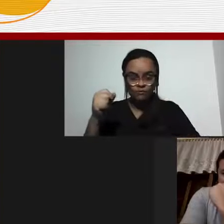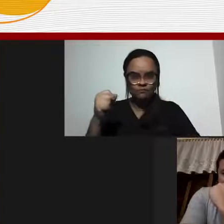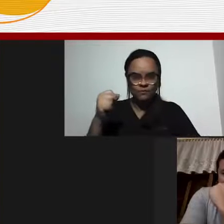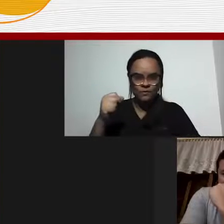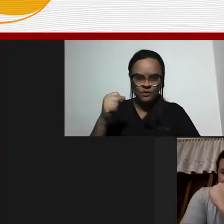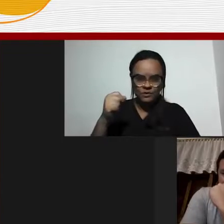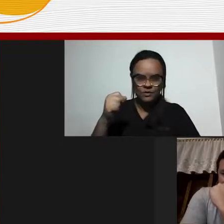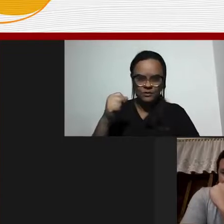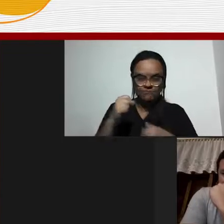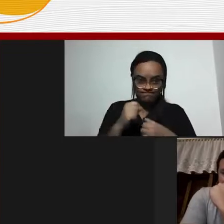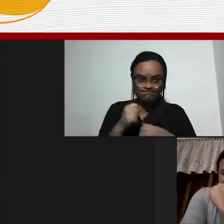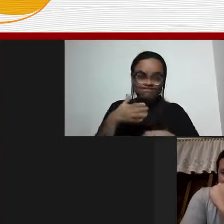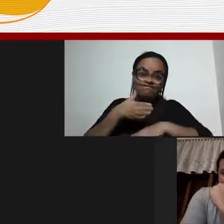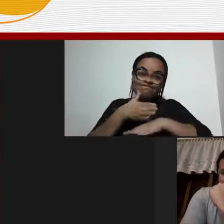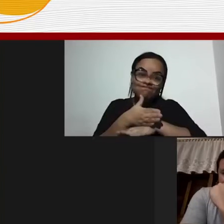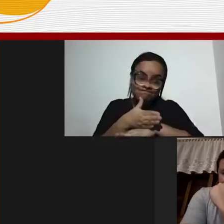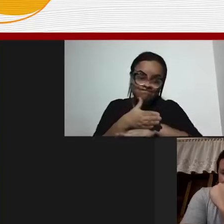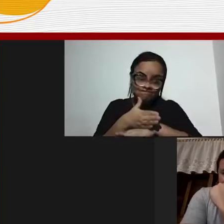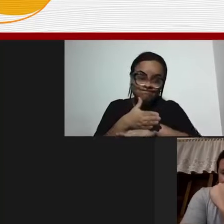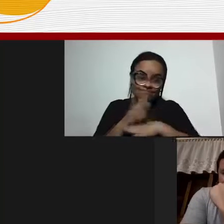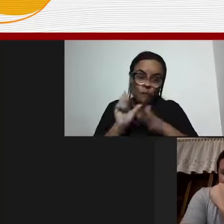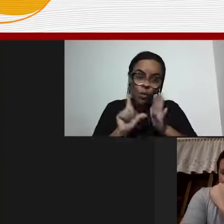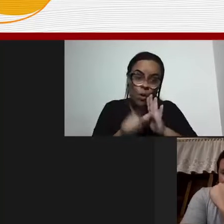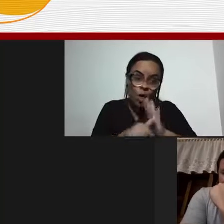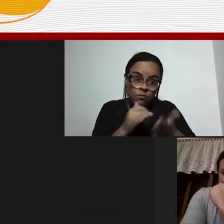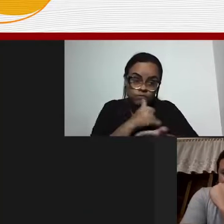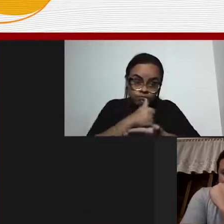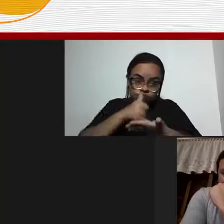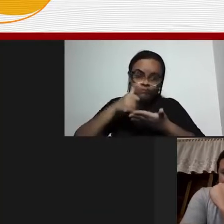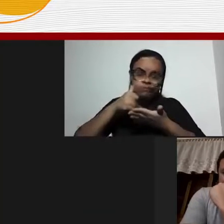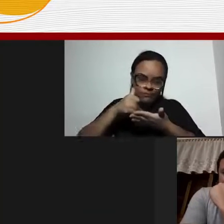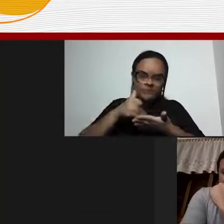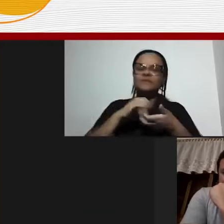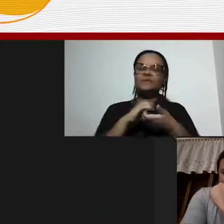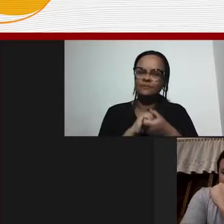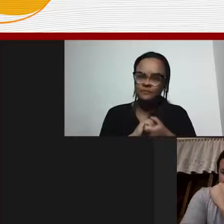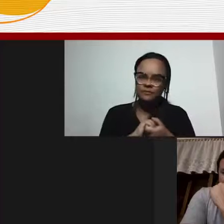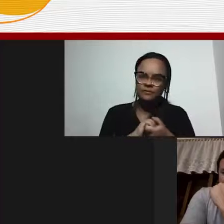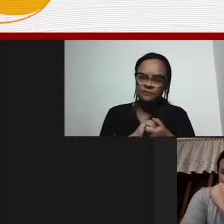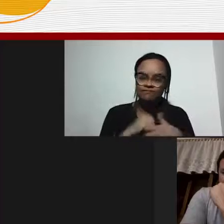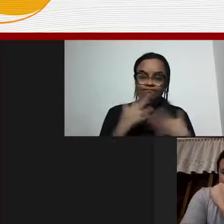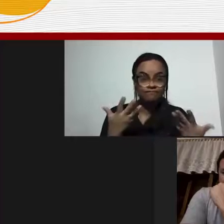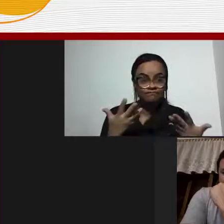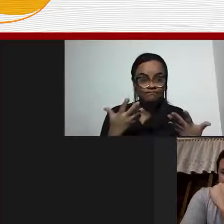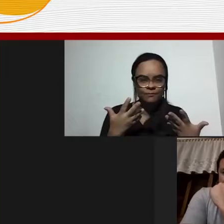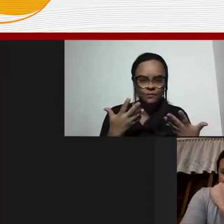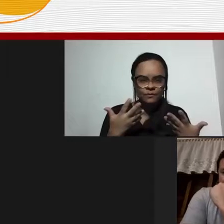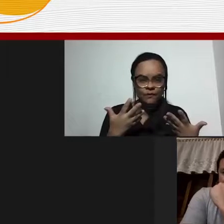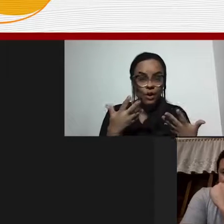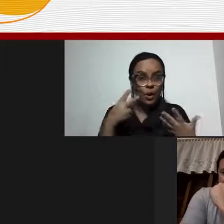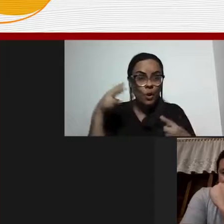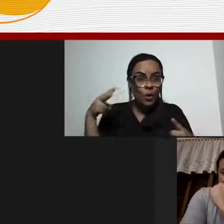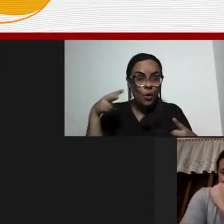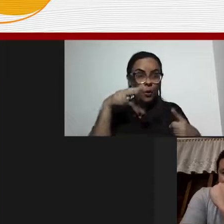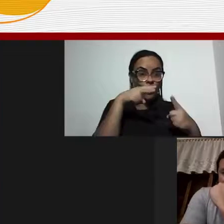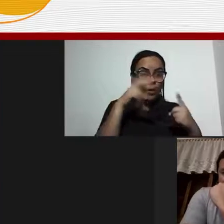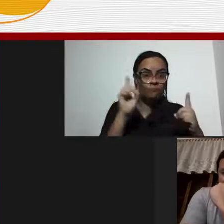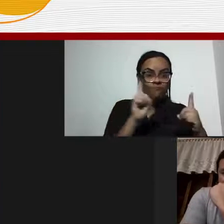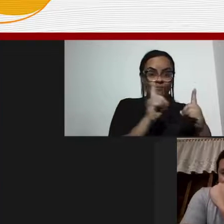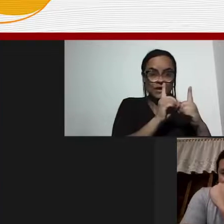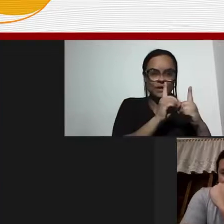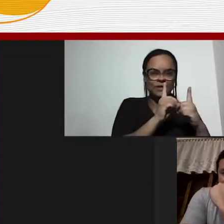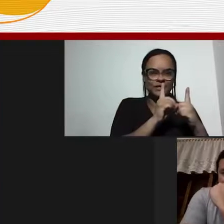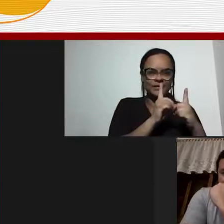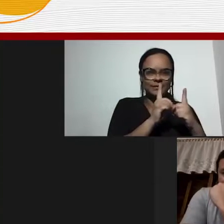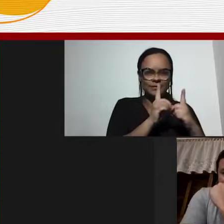para o tráfico. Ele não continuou no projeto e entrou para o tráfico. E ali ele me viu chegando, ele falando assim, porque